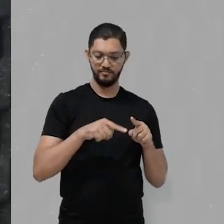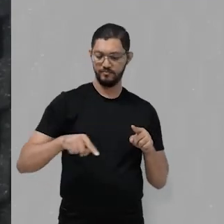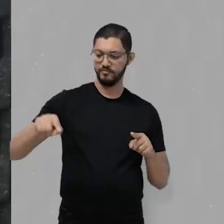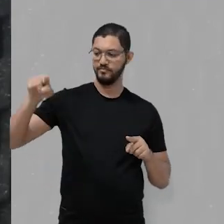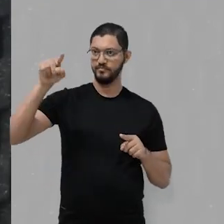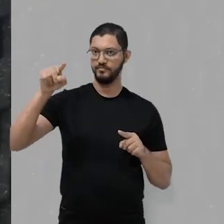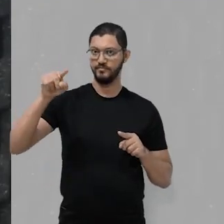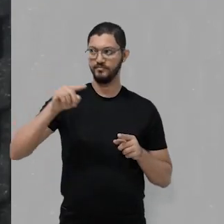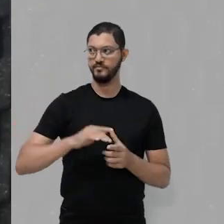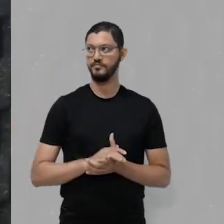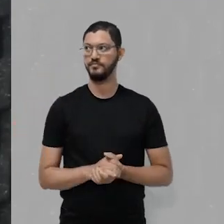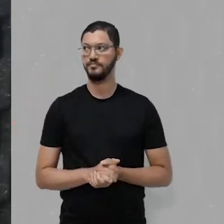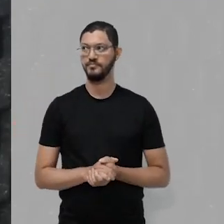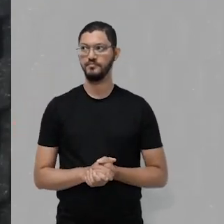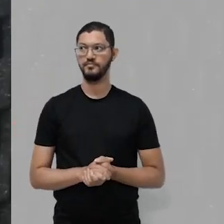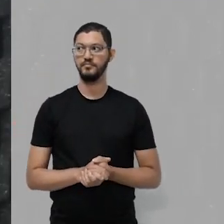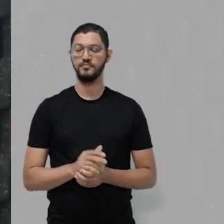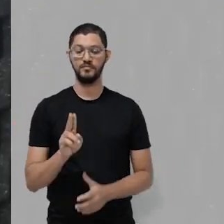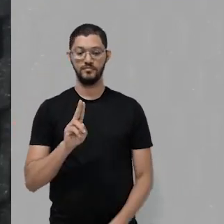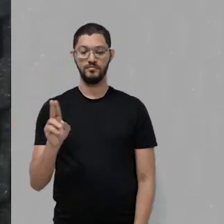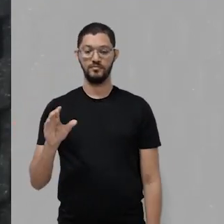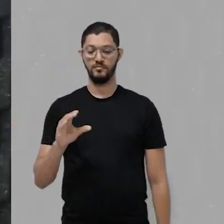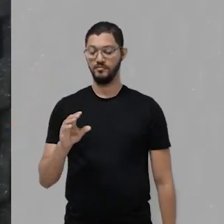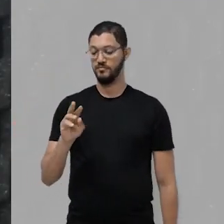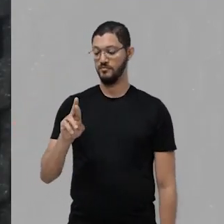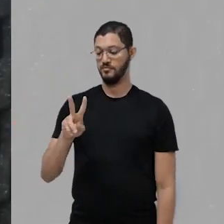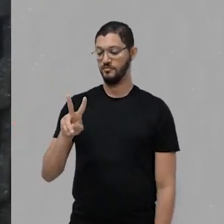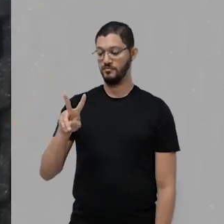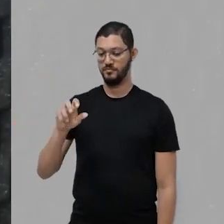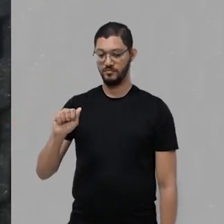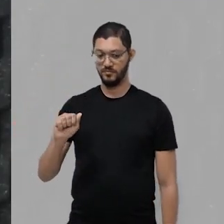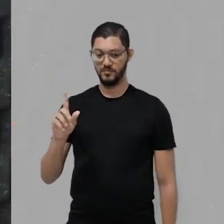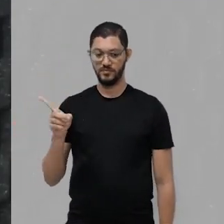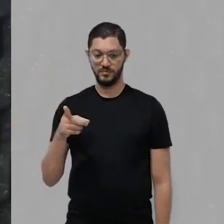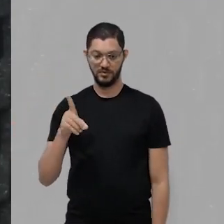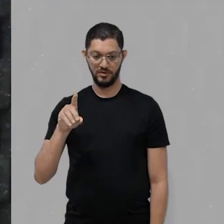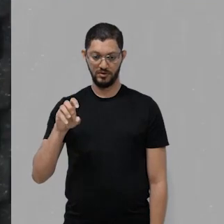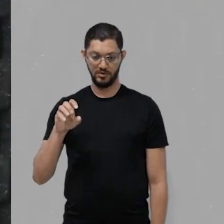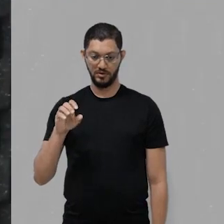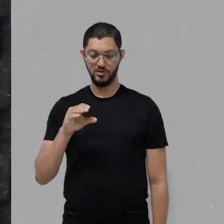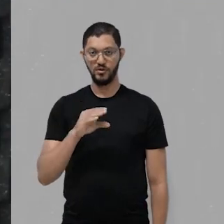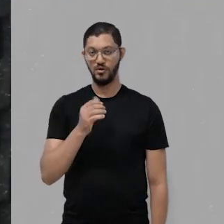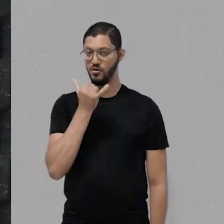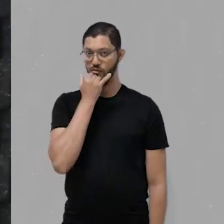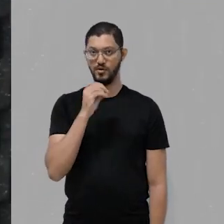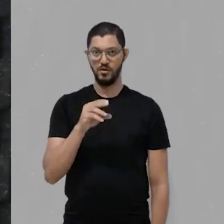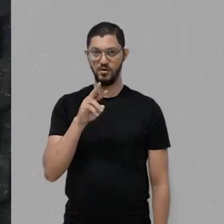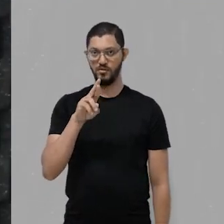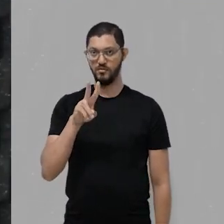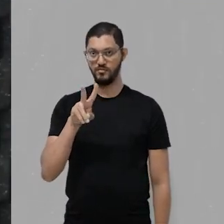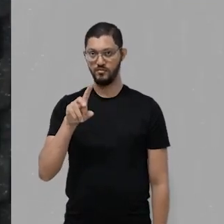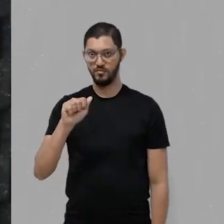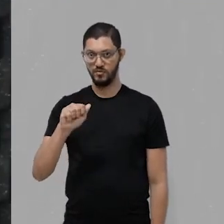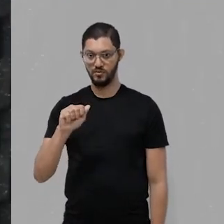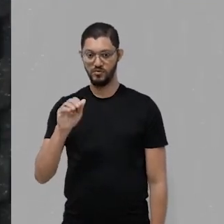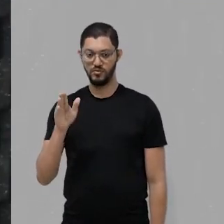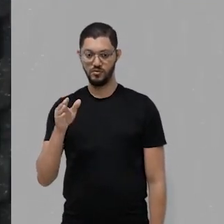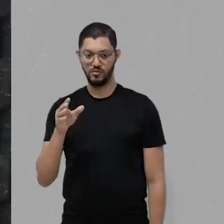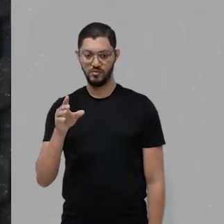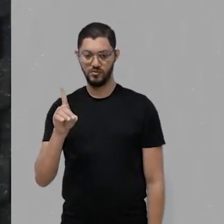linha preta aqui, ela é chamada de curva de potencial biótico, ok? Potencial